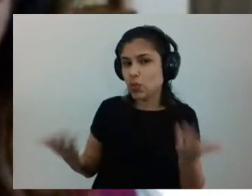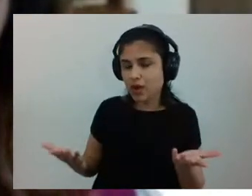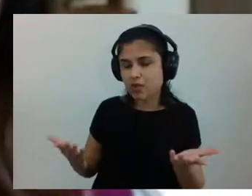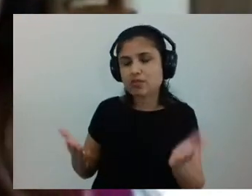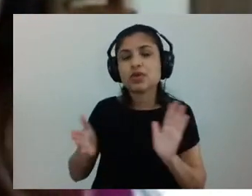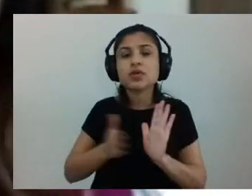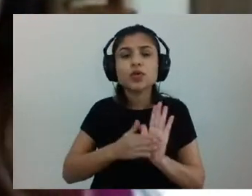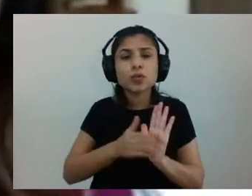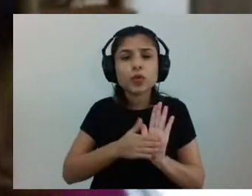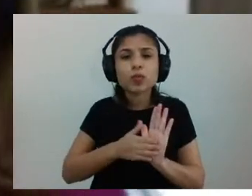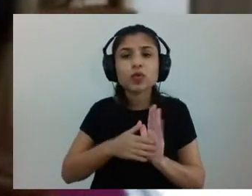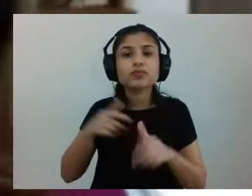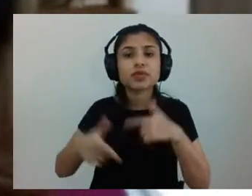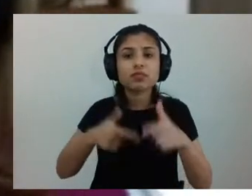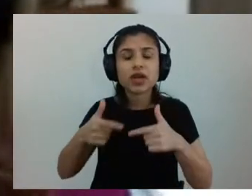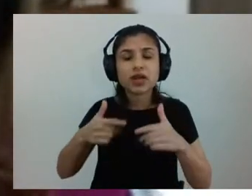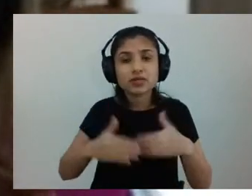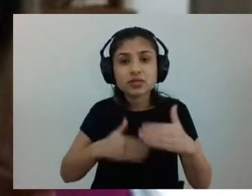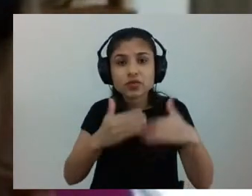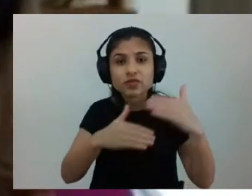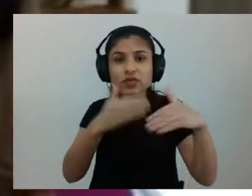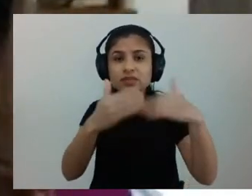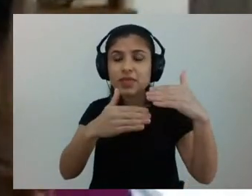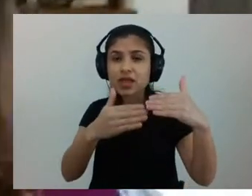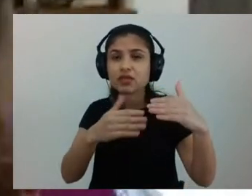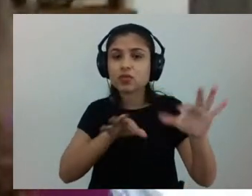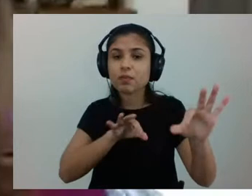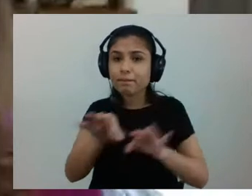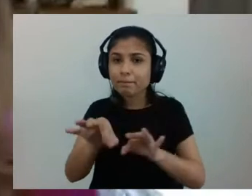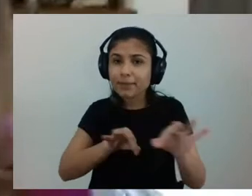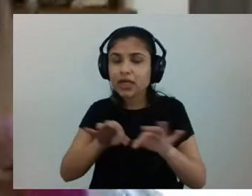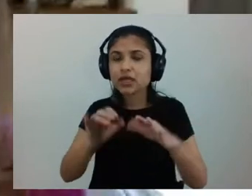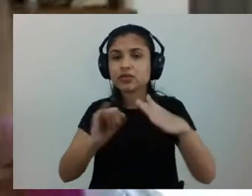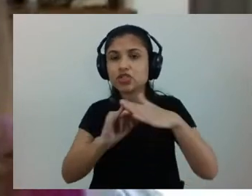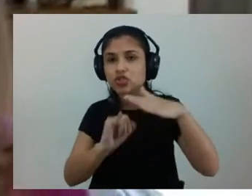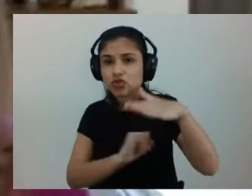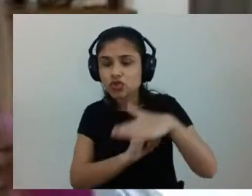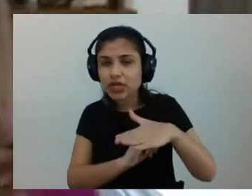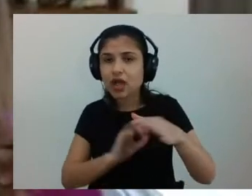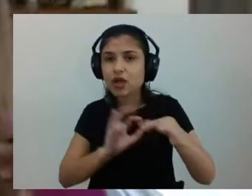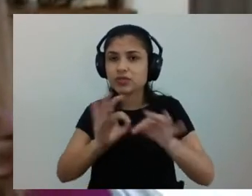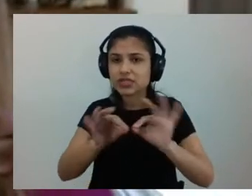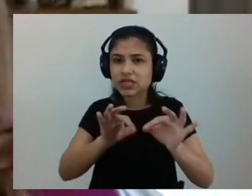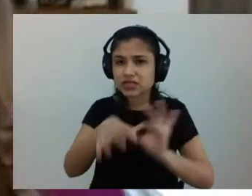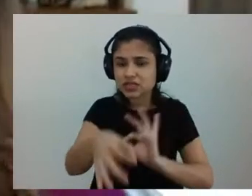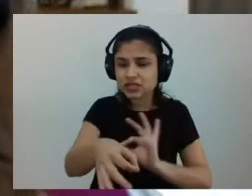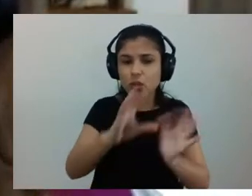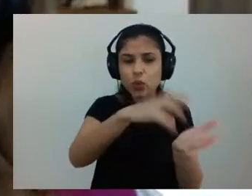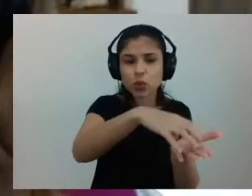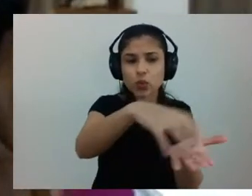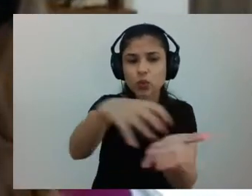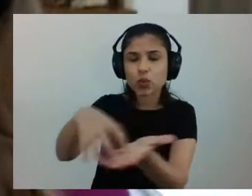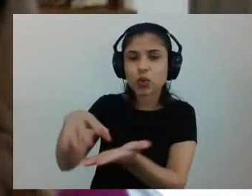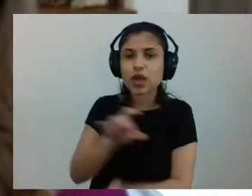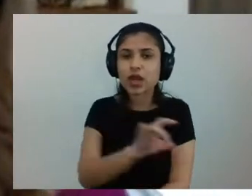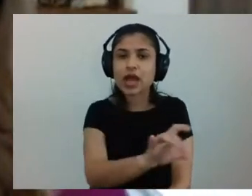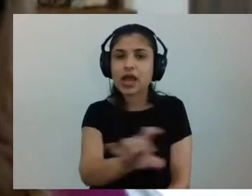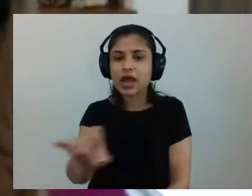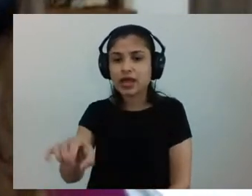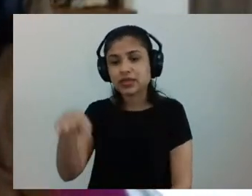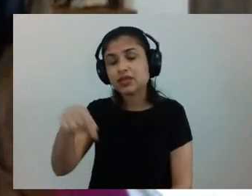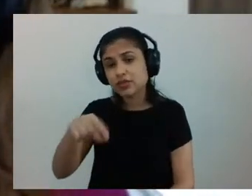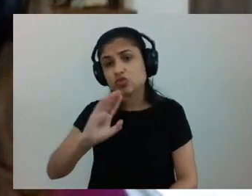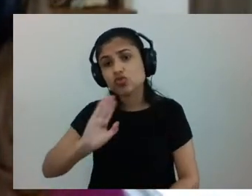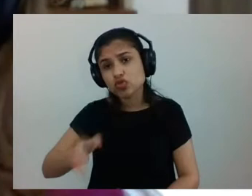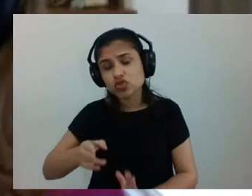trabalhar com o desenvolvimento do plano institucional de extensão em cada departamento. Isso já está no regimento da extensão